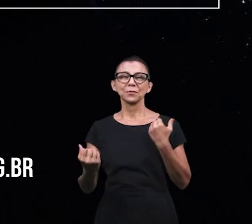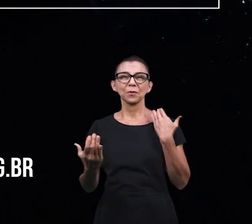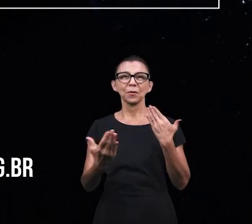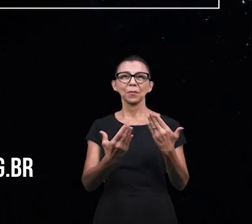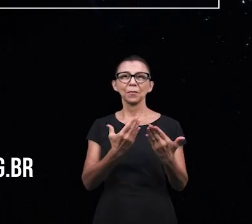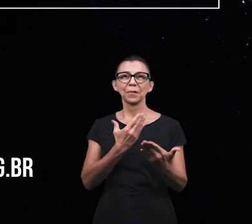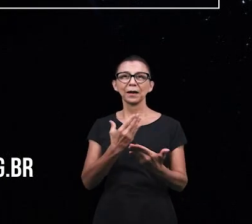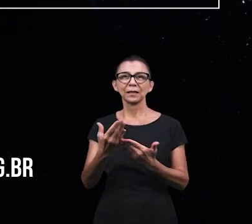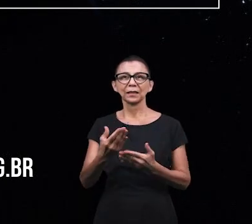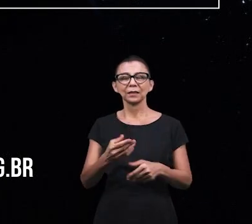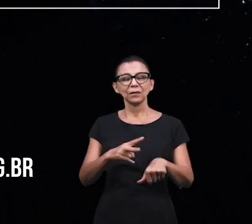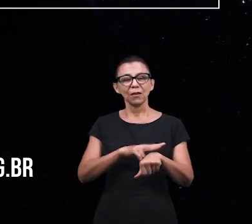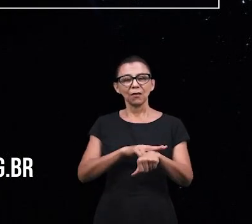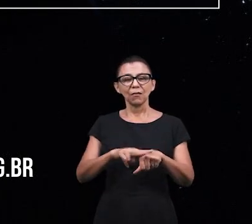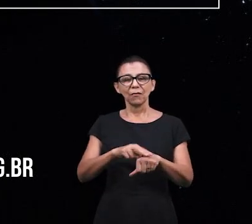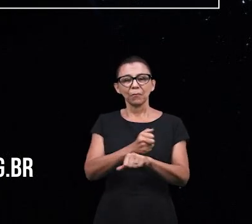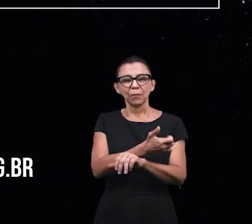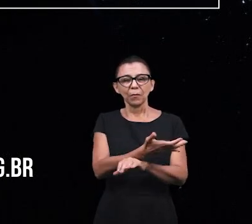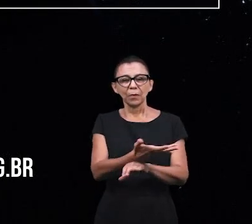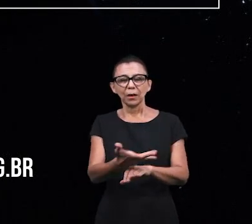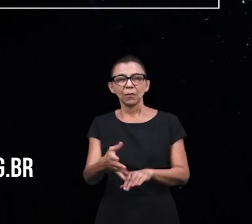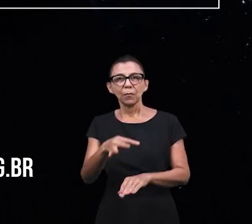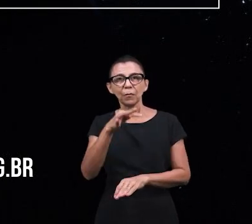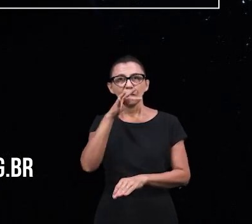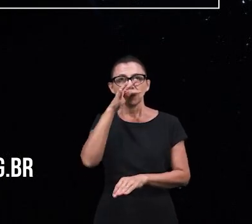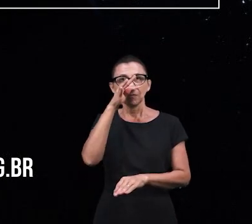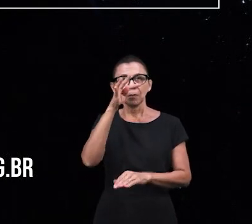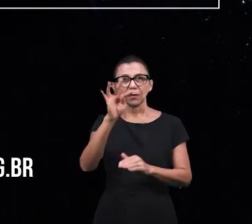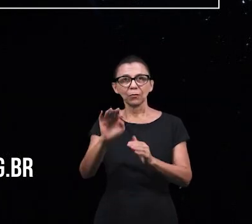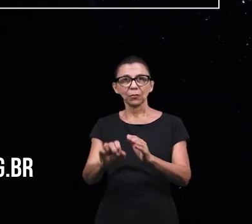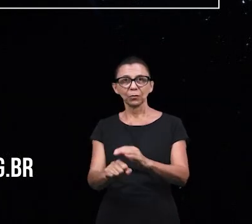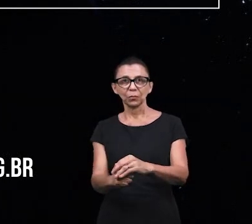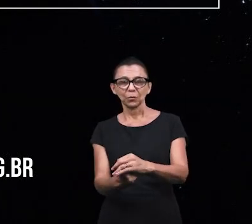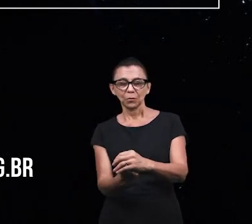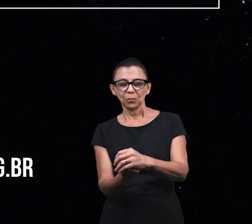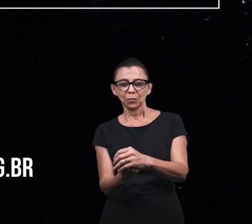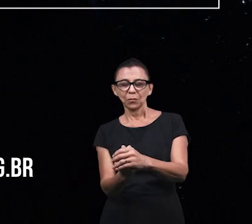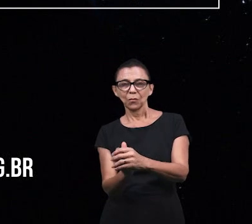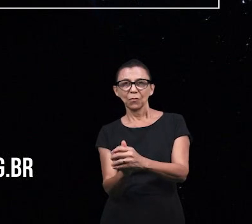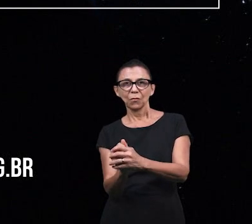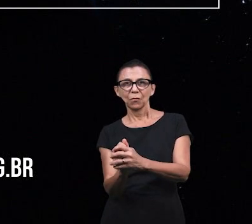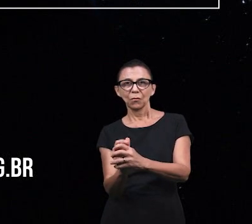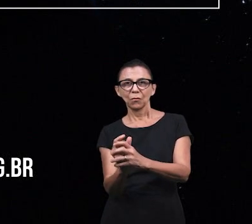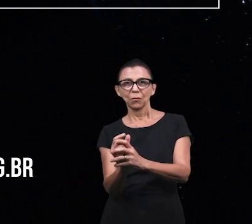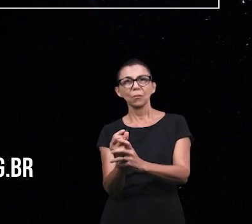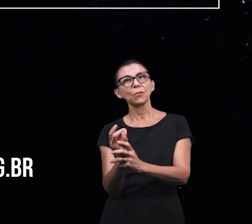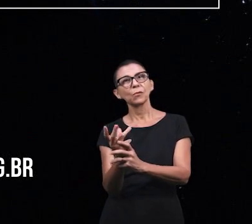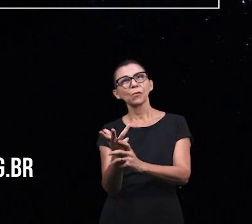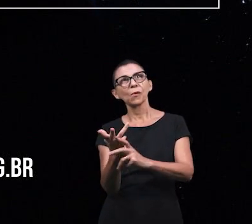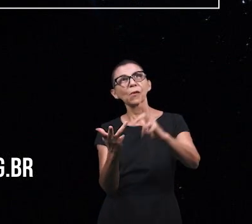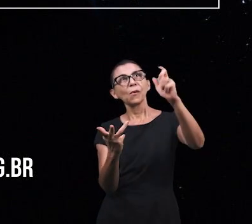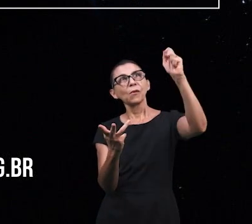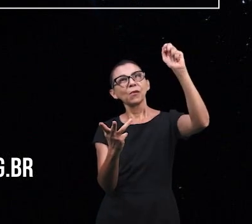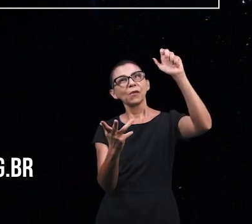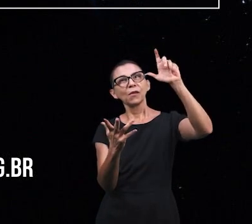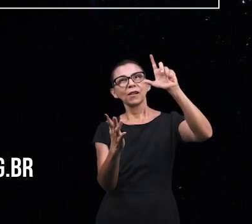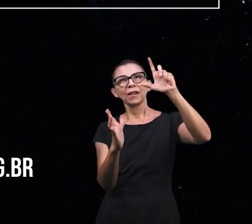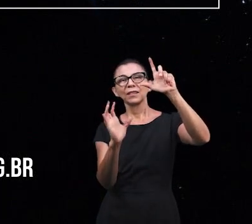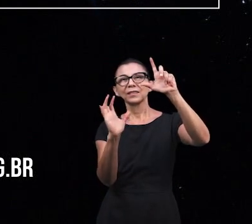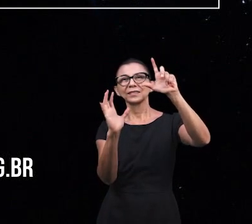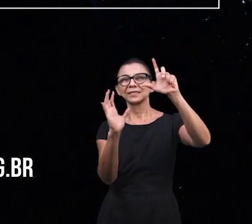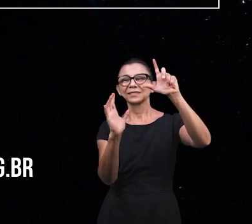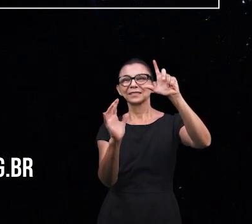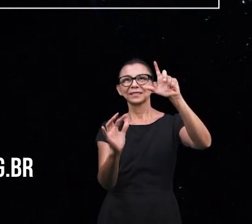desponta para a luz do sol, assim brilhou um dia